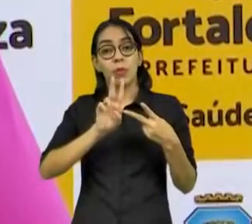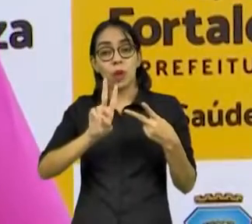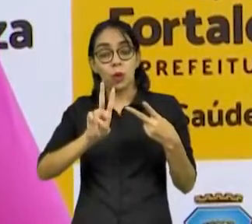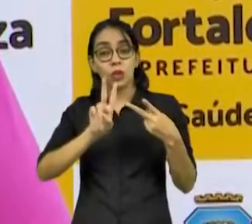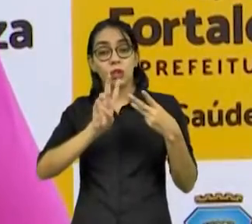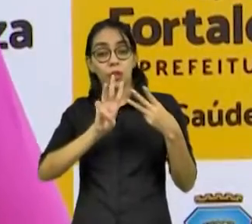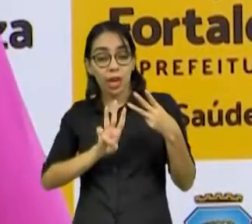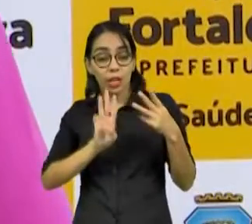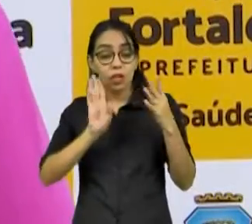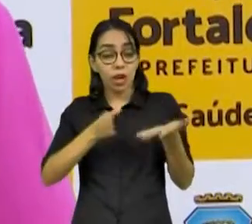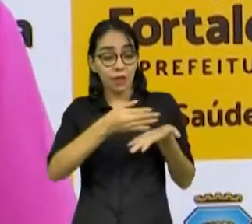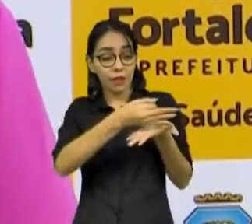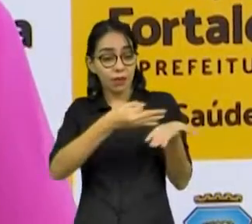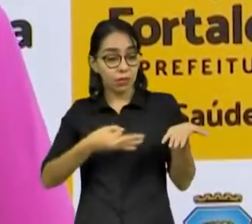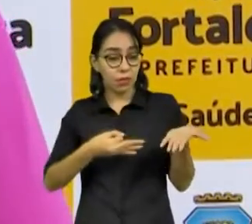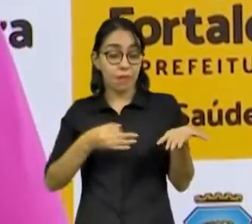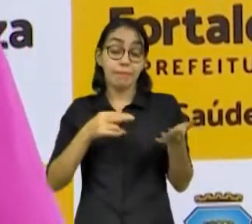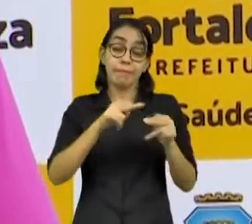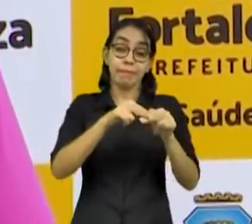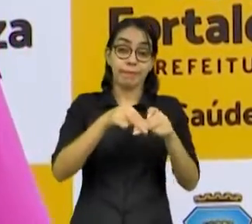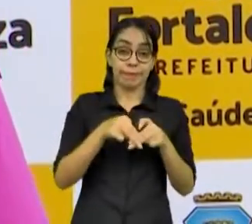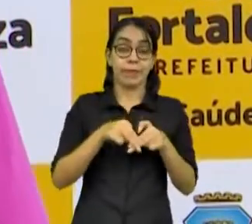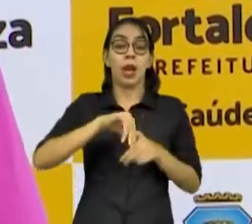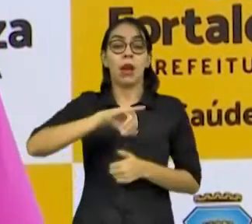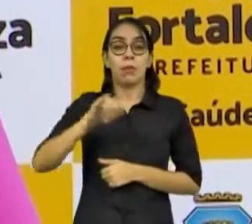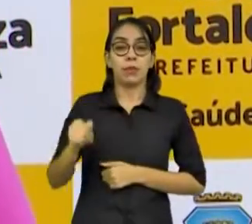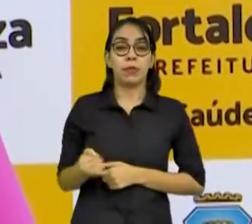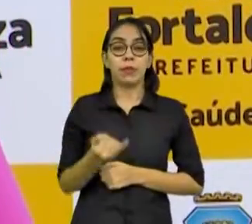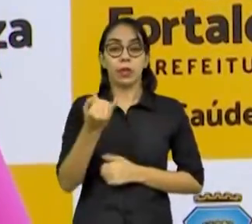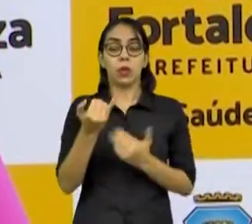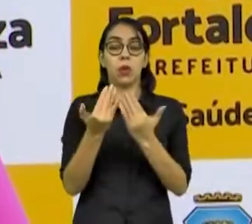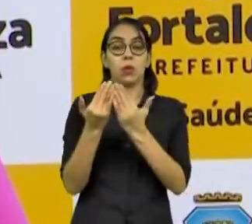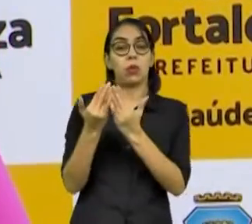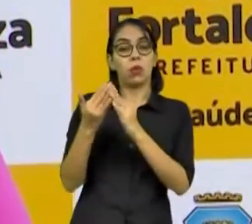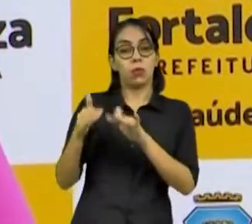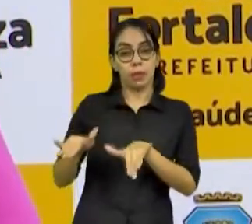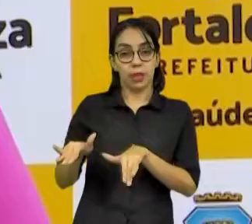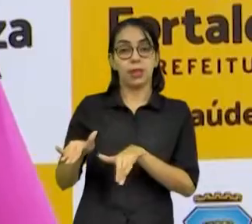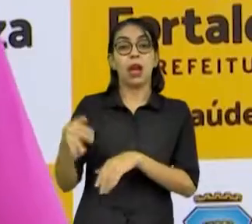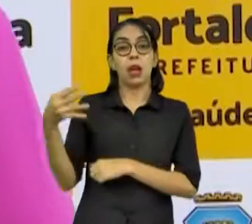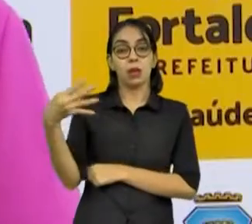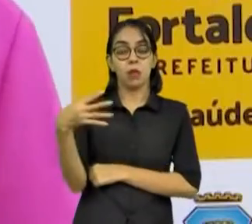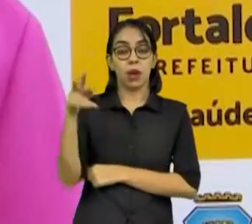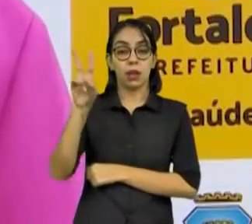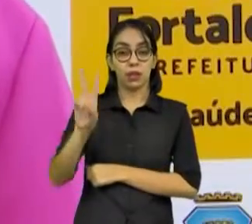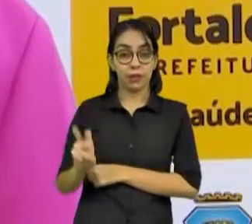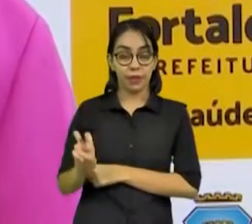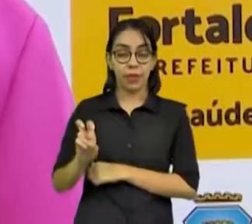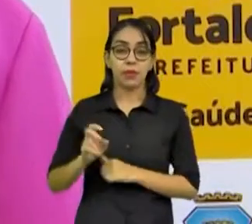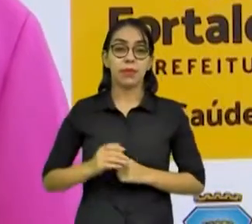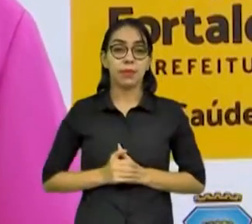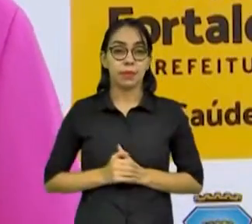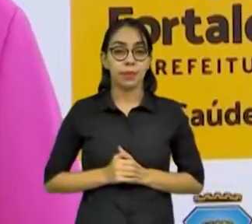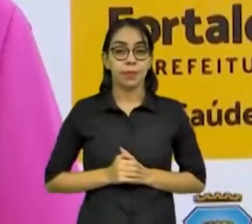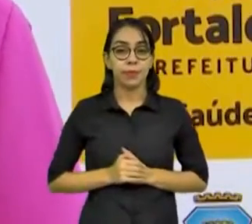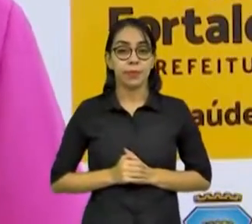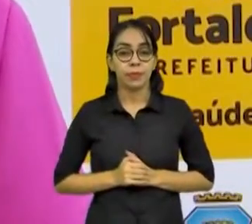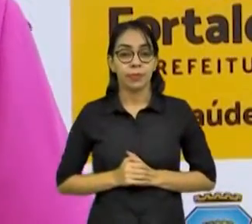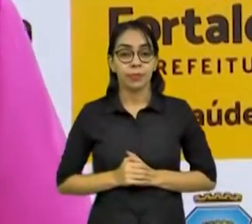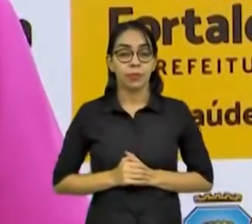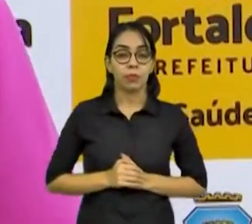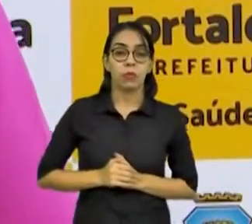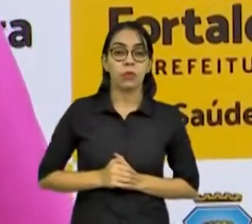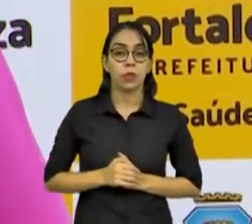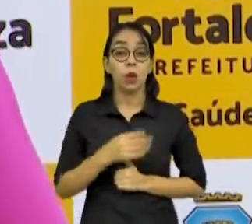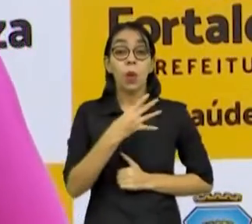expressivo. Temos cerca de 200 mil pessoas que não tomaram a sua segunda dose e temos cerca de 470